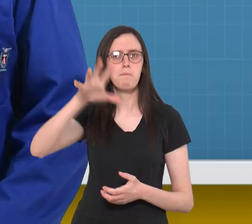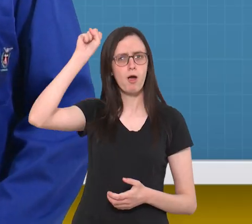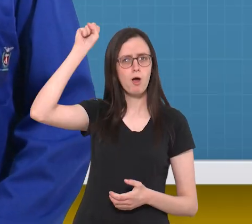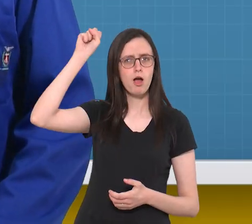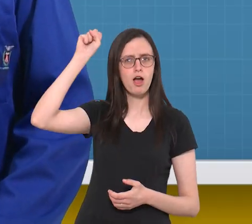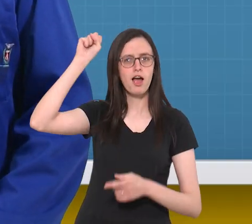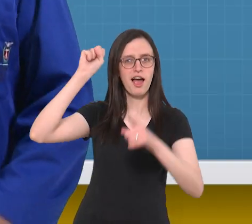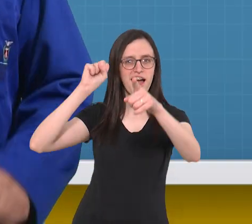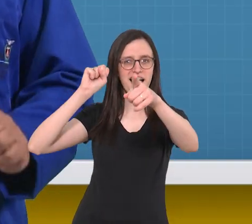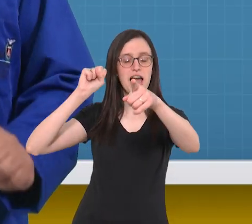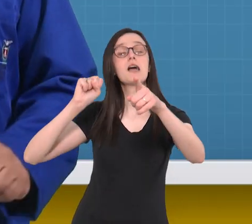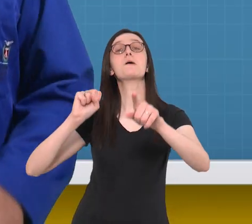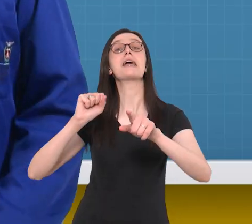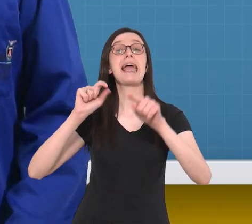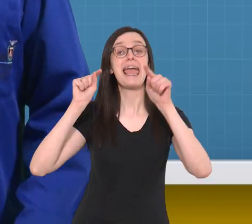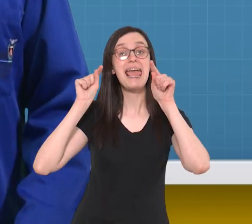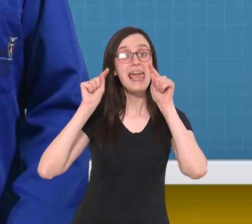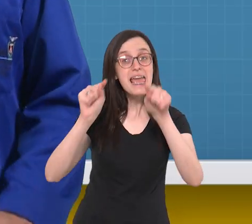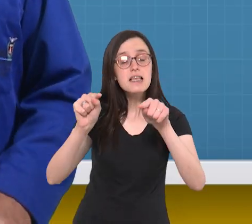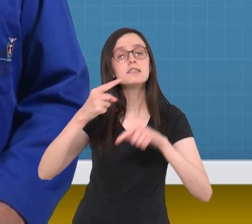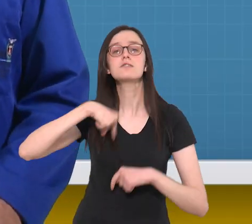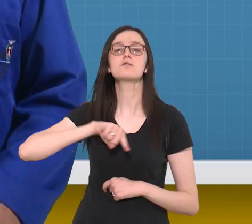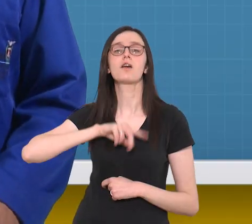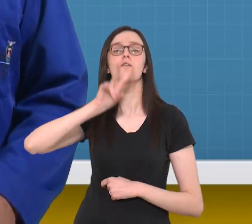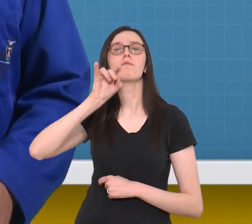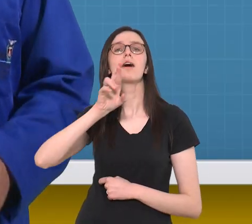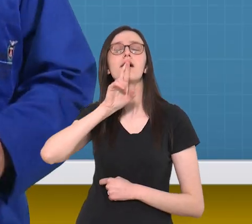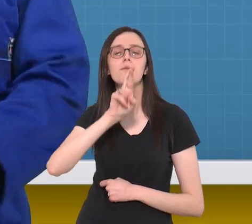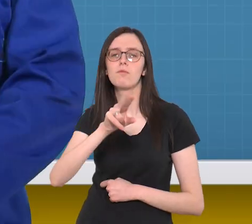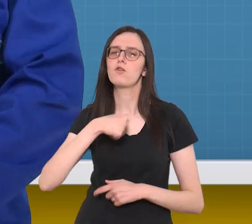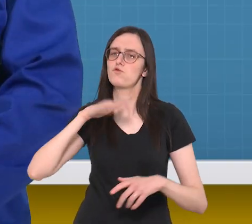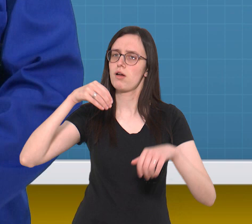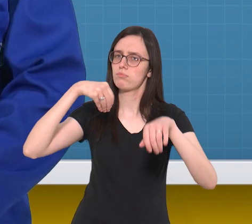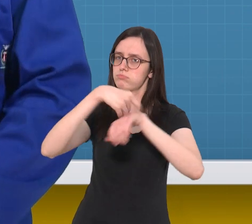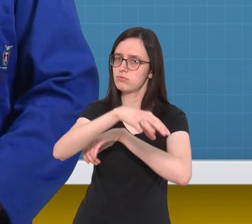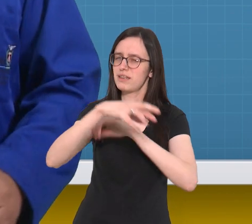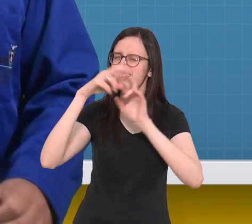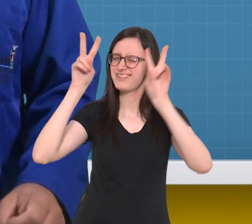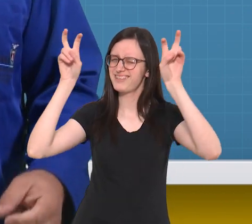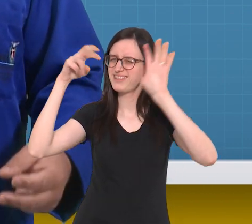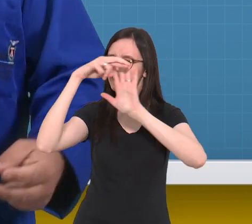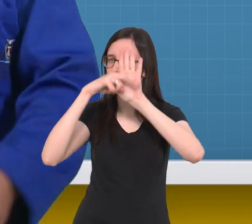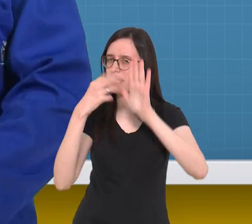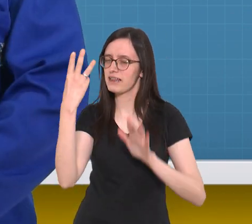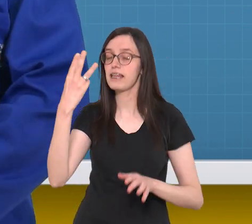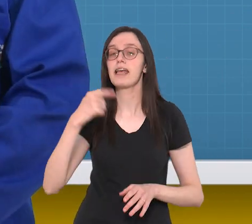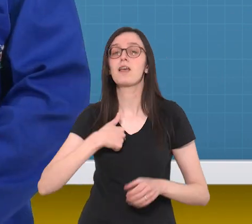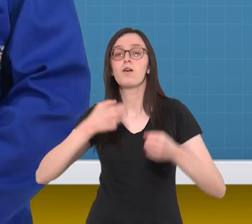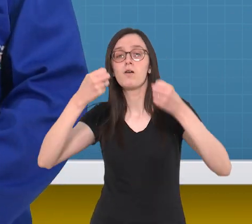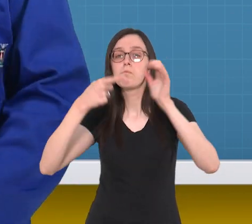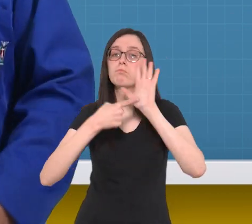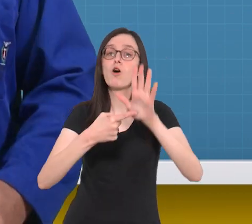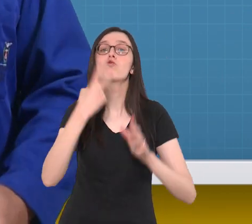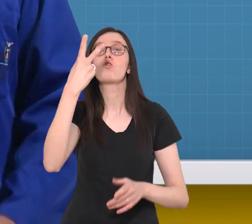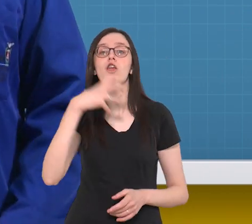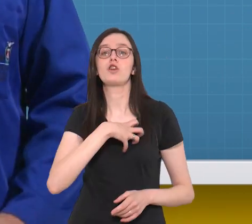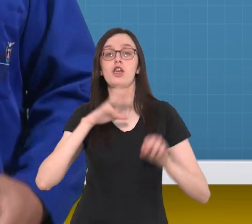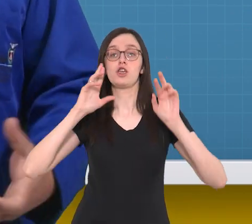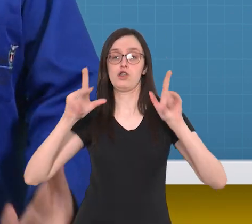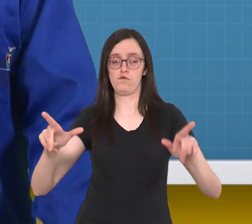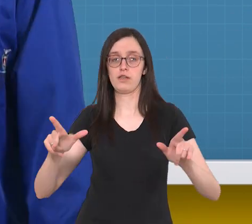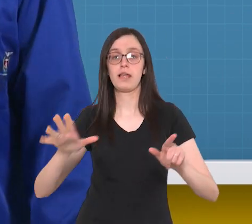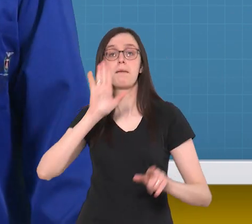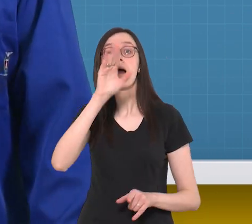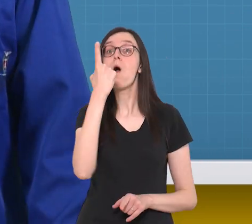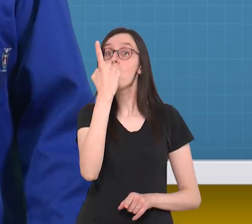Pegou a dica? Então esse nós vamos resolver, eu dei a dica da regra de 3, nós vamos resolver de duas maneiras diferentes, mas usando